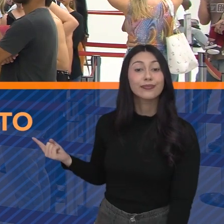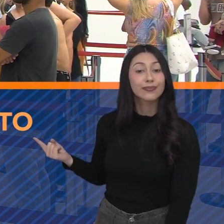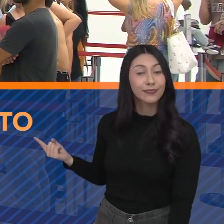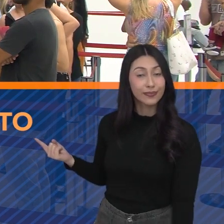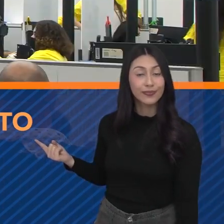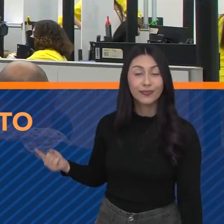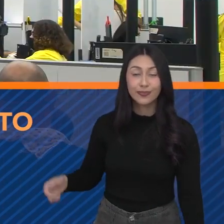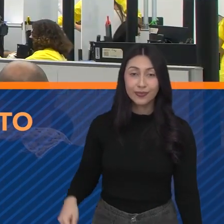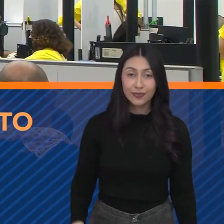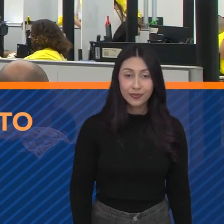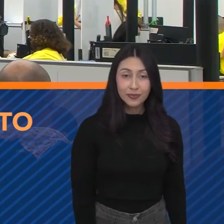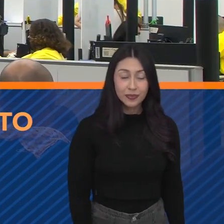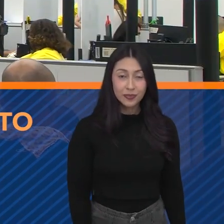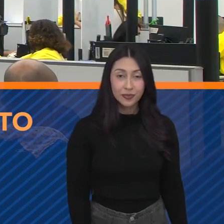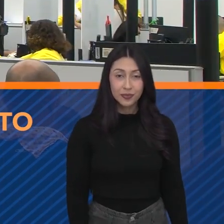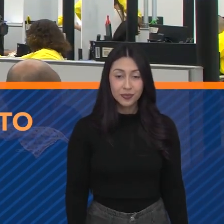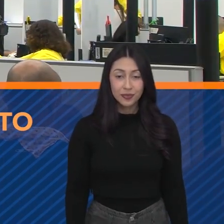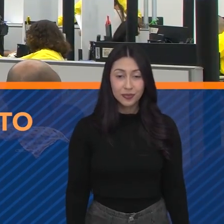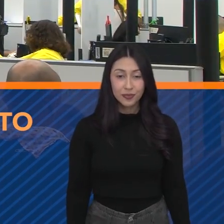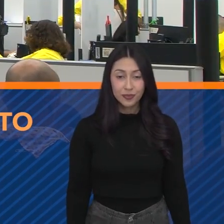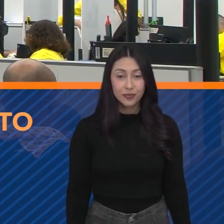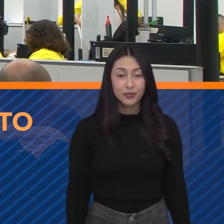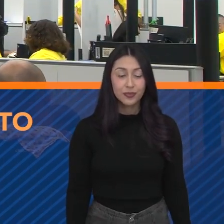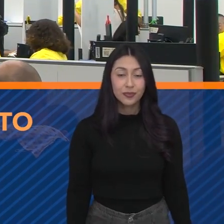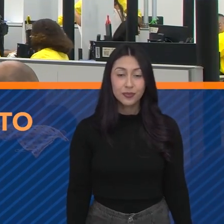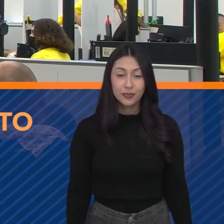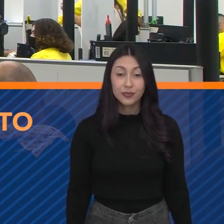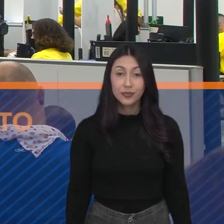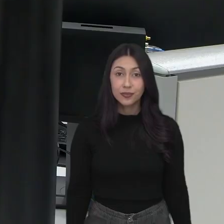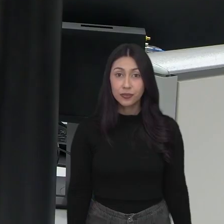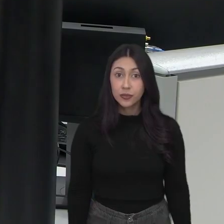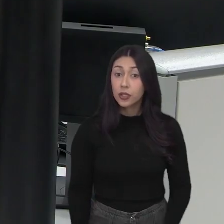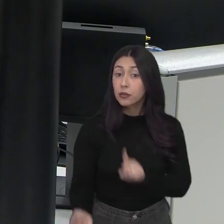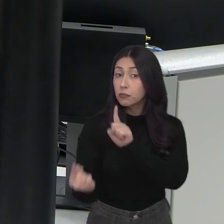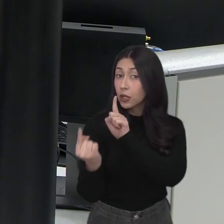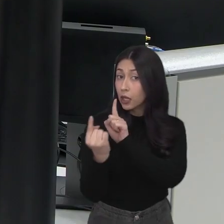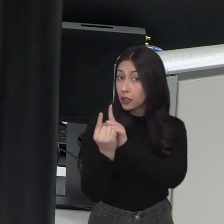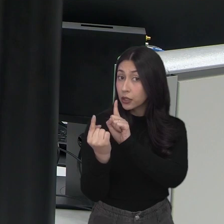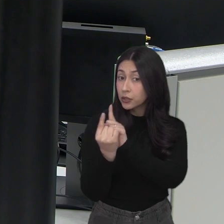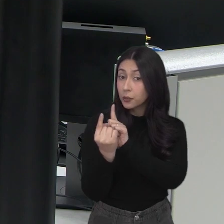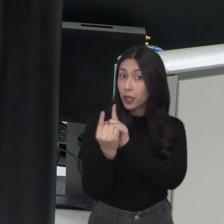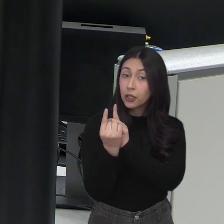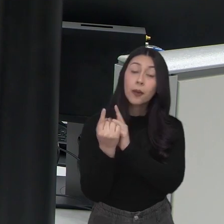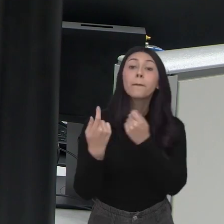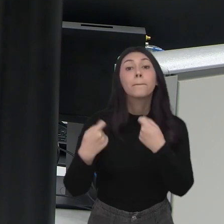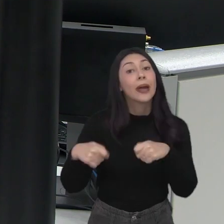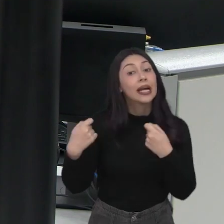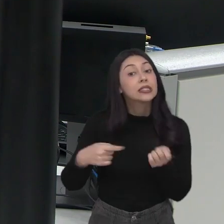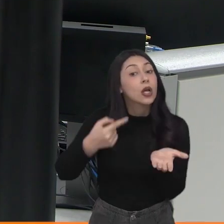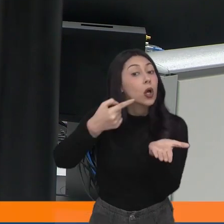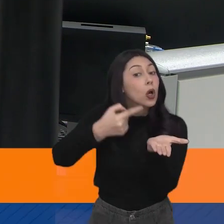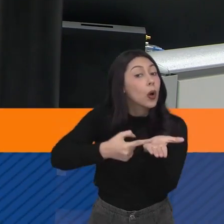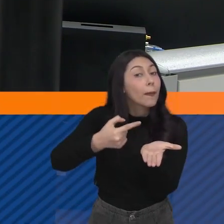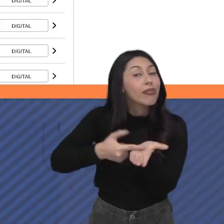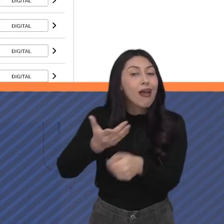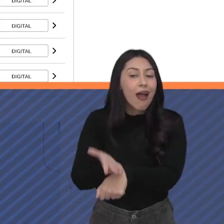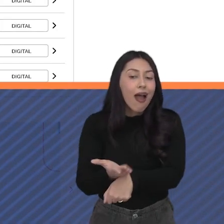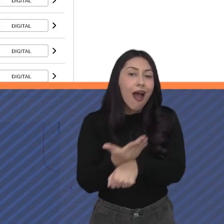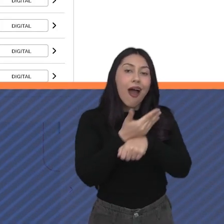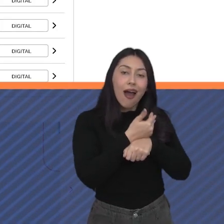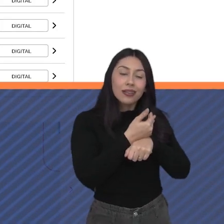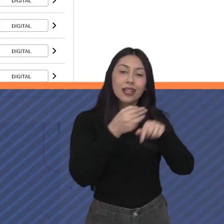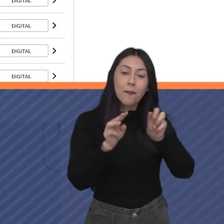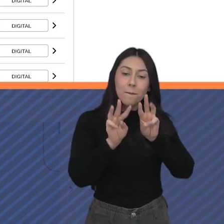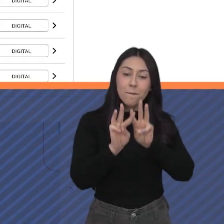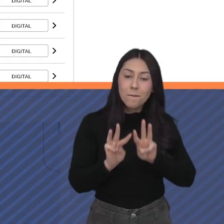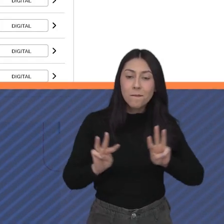5 da tarde e aos sábados, das 9 à 1 da tarde. Para ser atendido, é necessário agendamento prévio, que pode